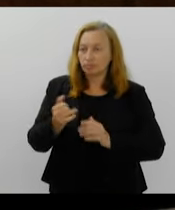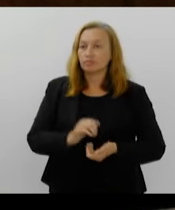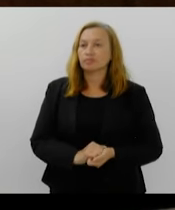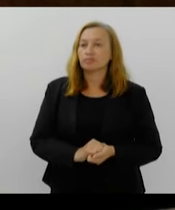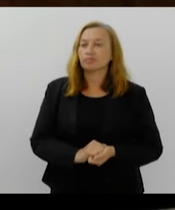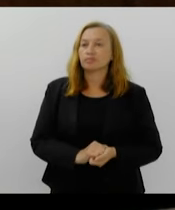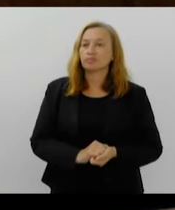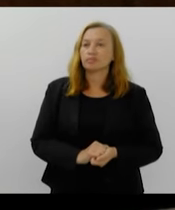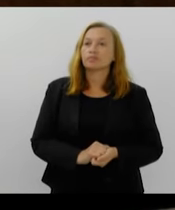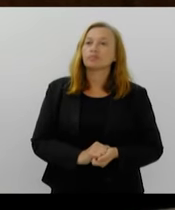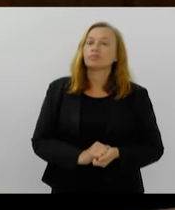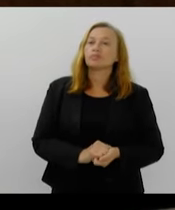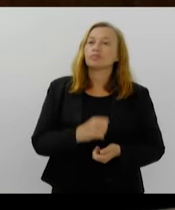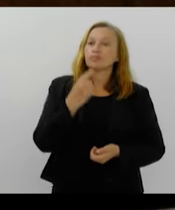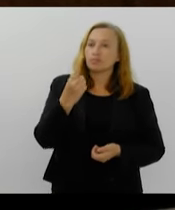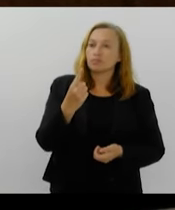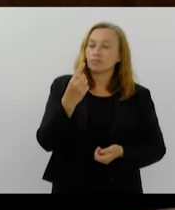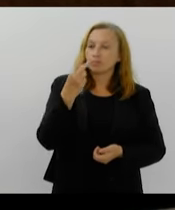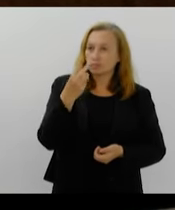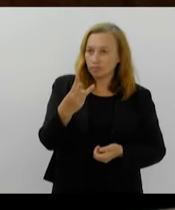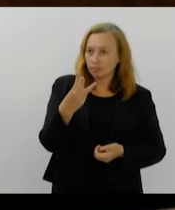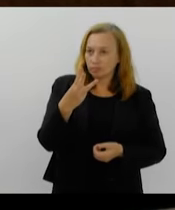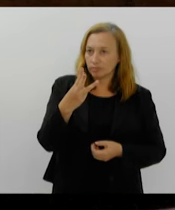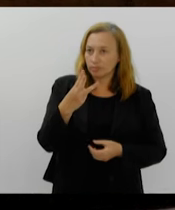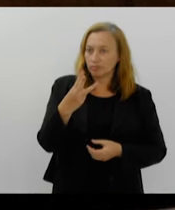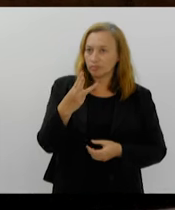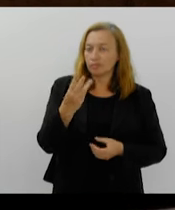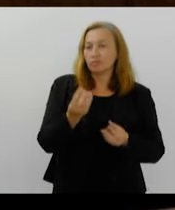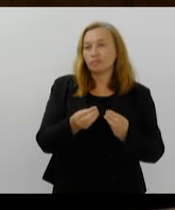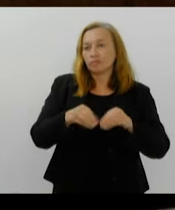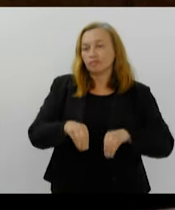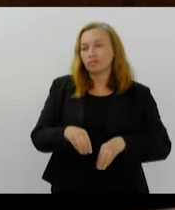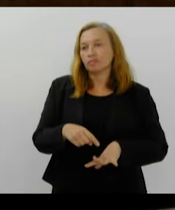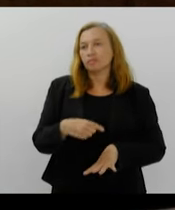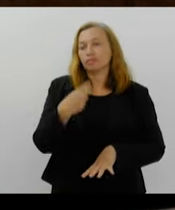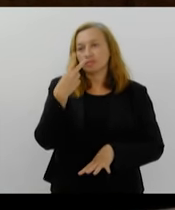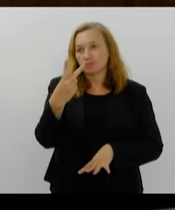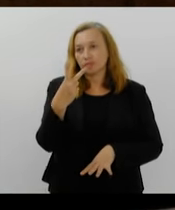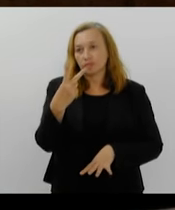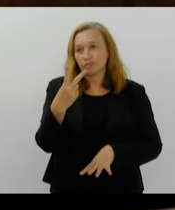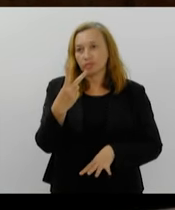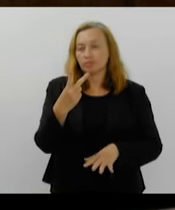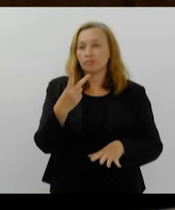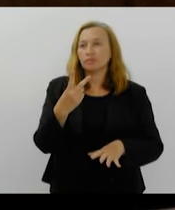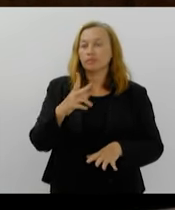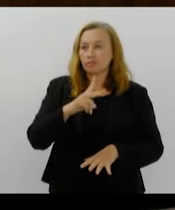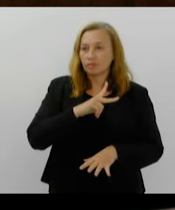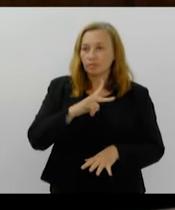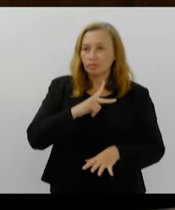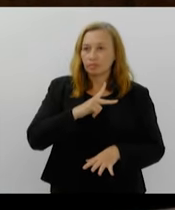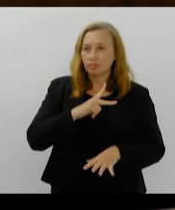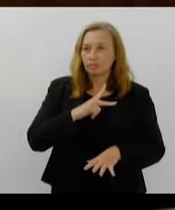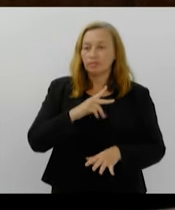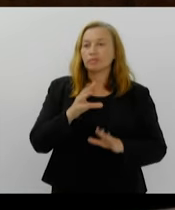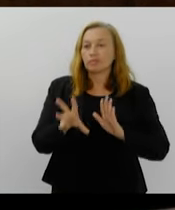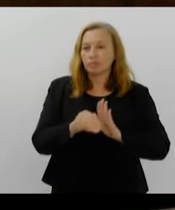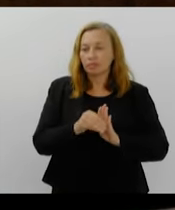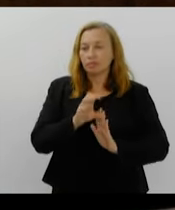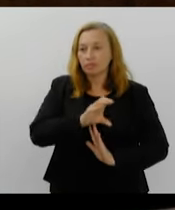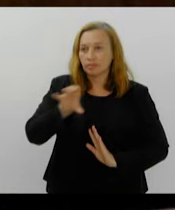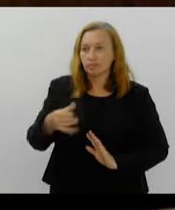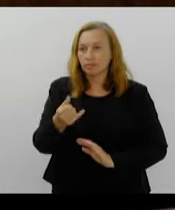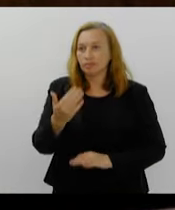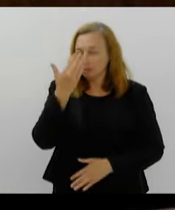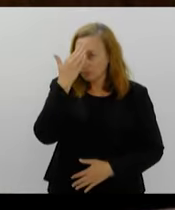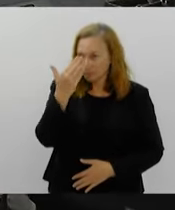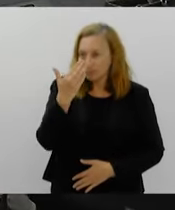favorável à emendas 1 e TR e prejudicada a emenda 2 pela própria emenda da ccj Muito obrigado obrigado